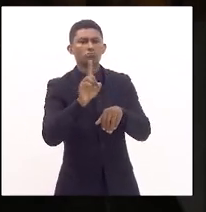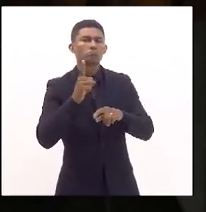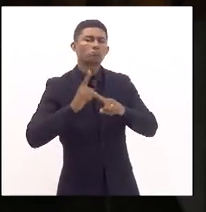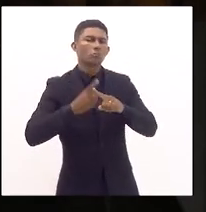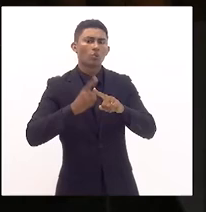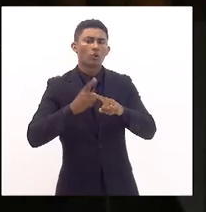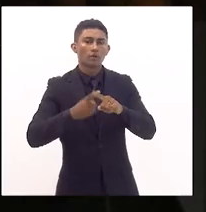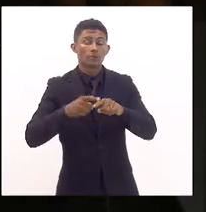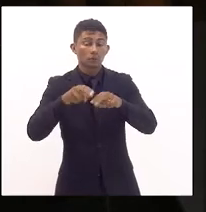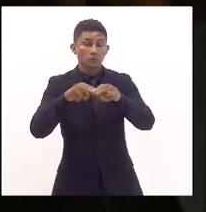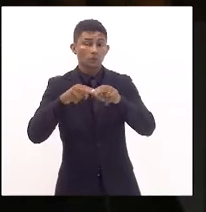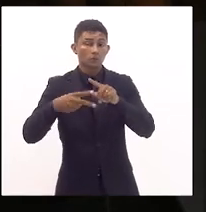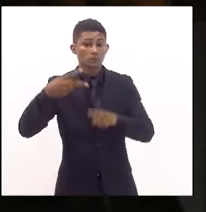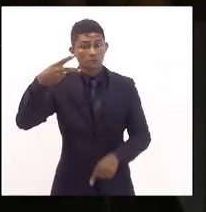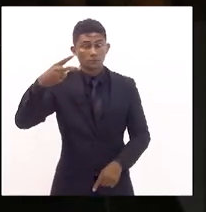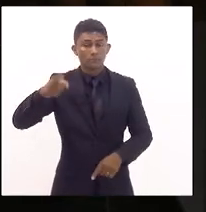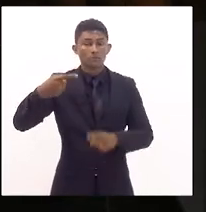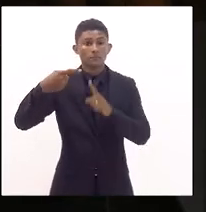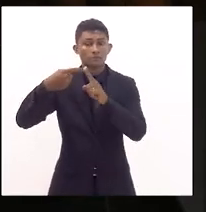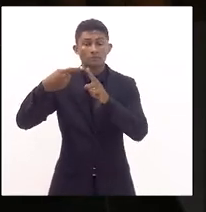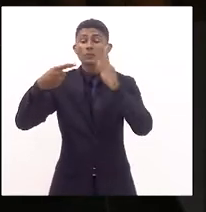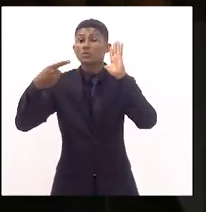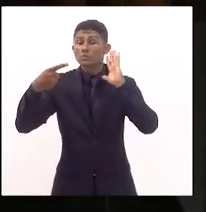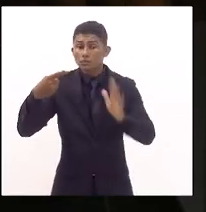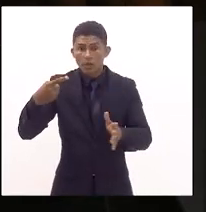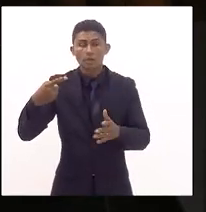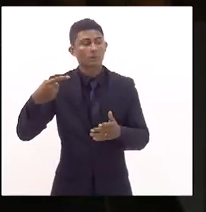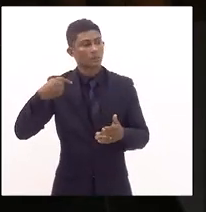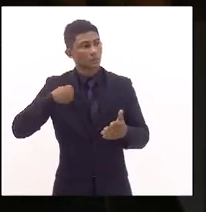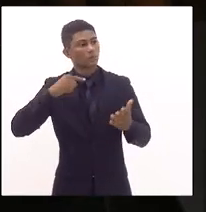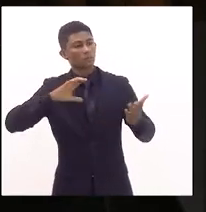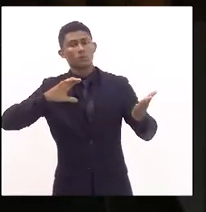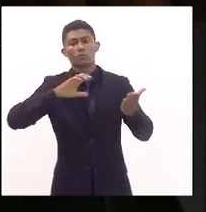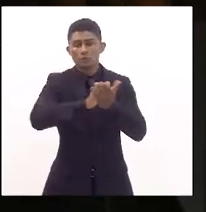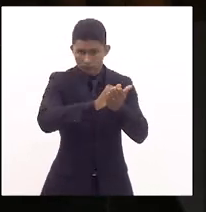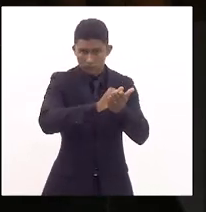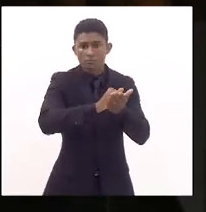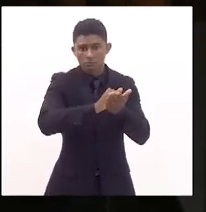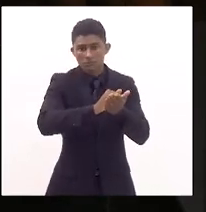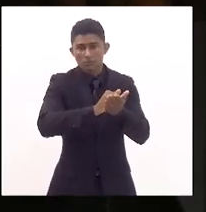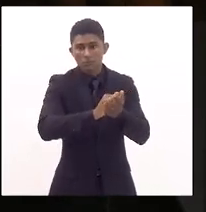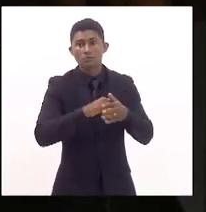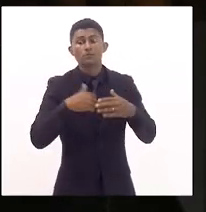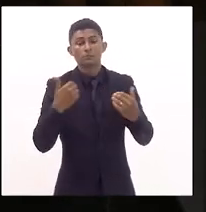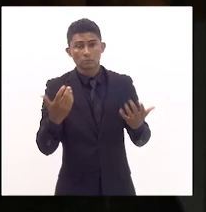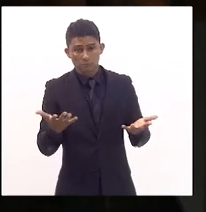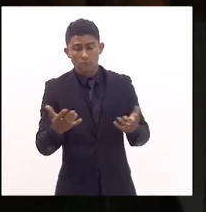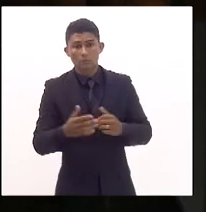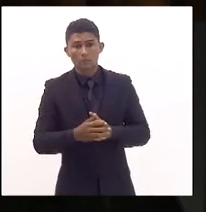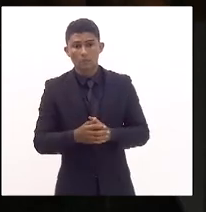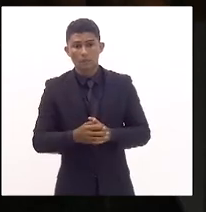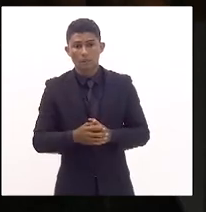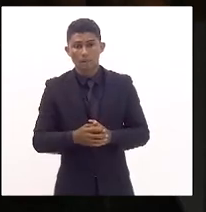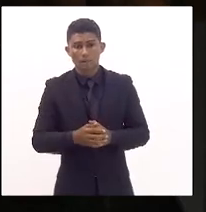O primeiro, eu já estava inscrita imediatamente, logo após eu ter sido,